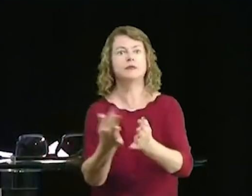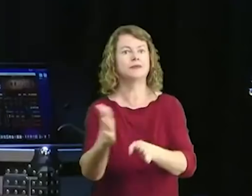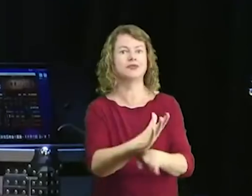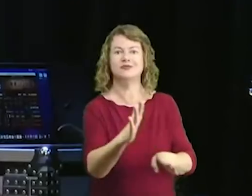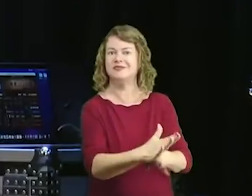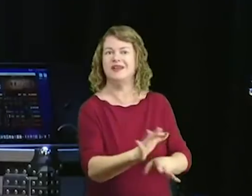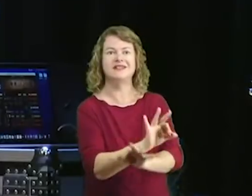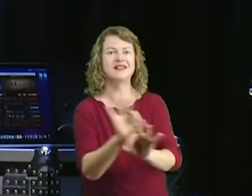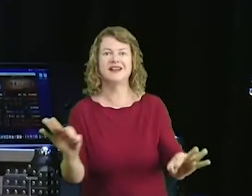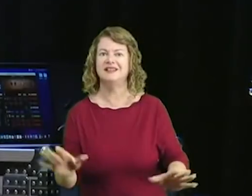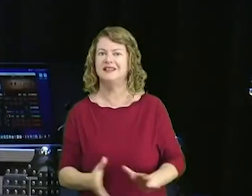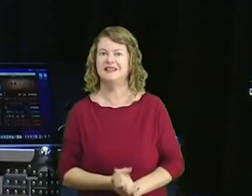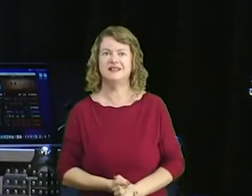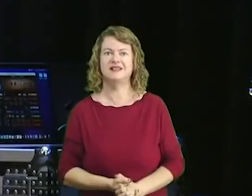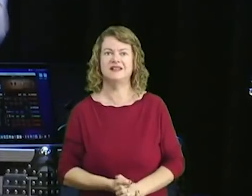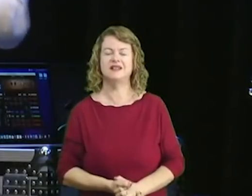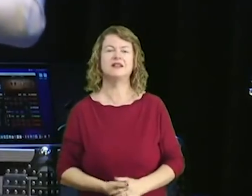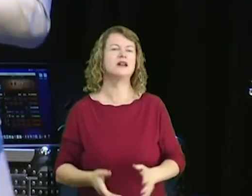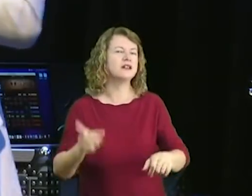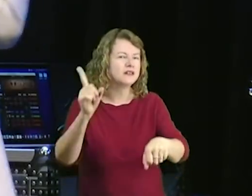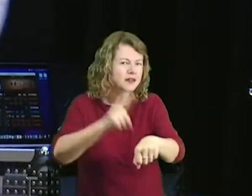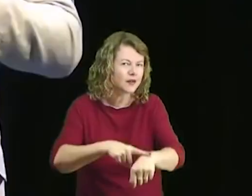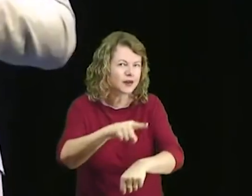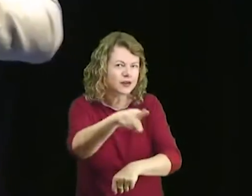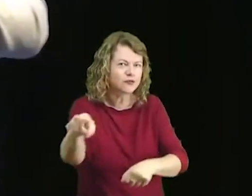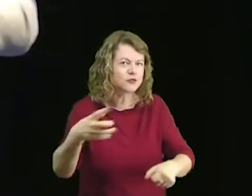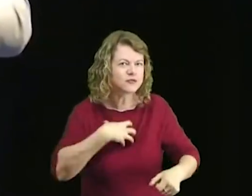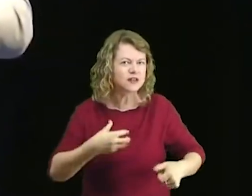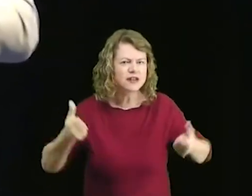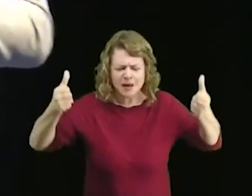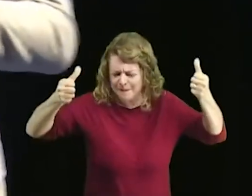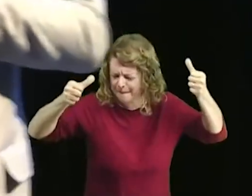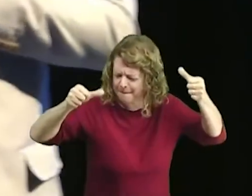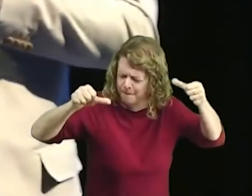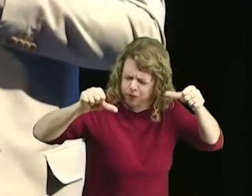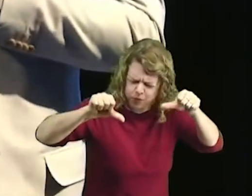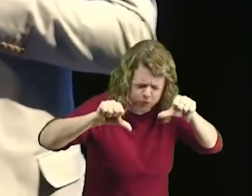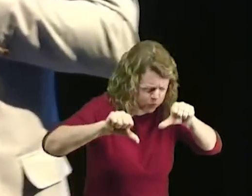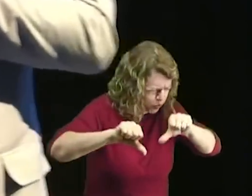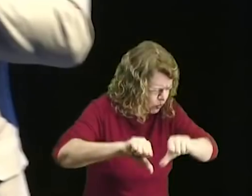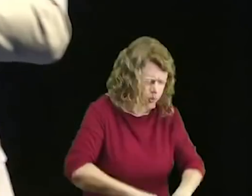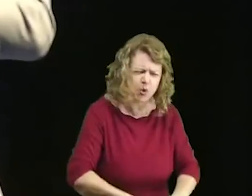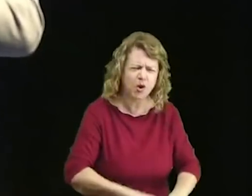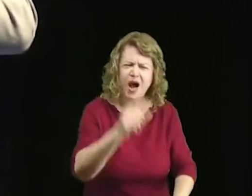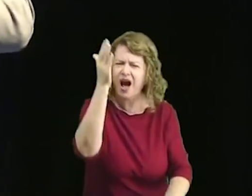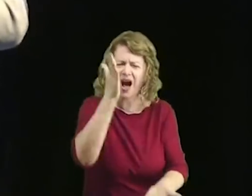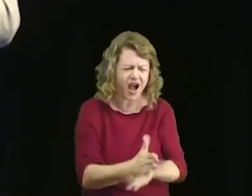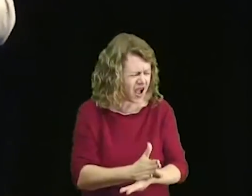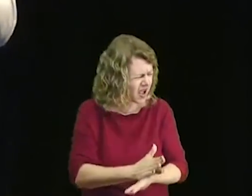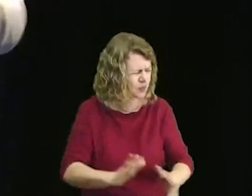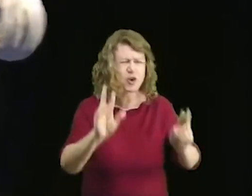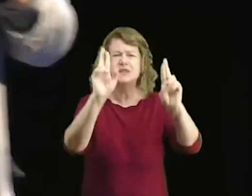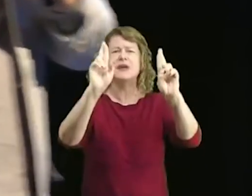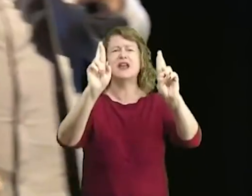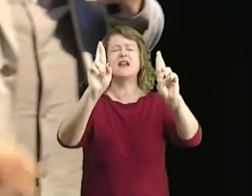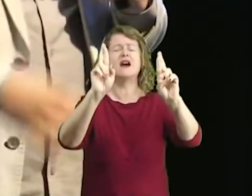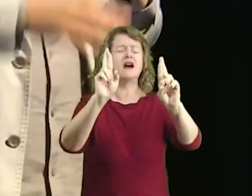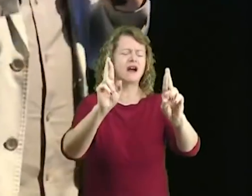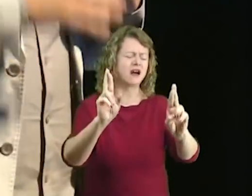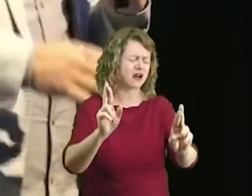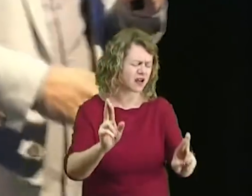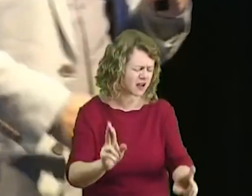Quando nada mais, é quando você não tem resposta, é quando você não tem estratégia. Existem momentos em que